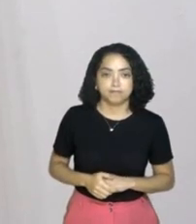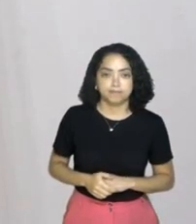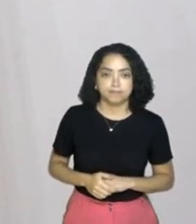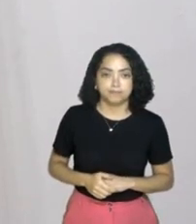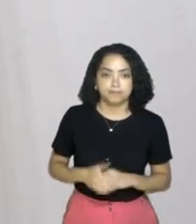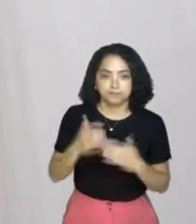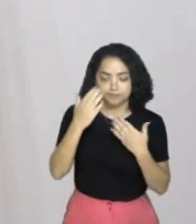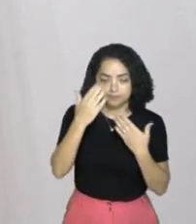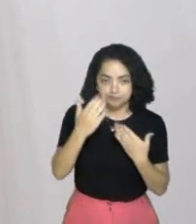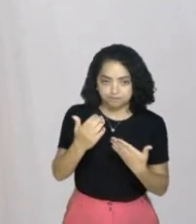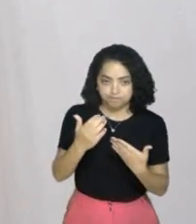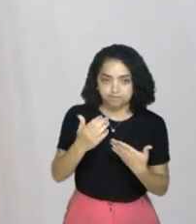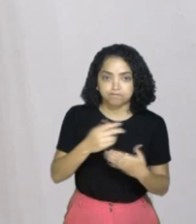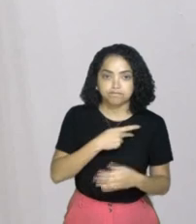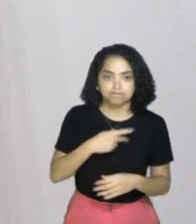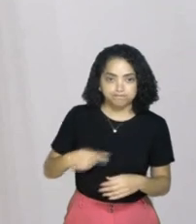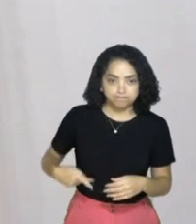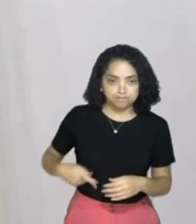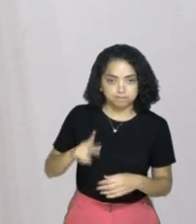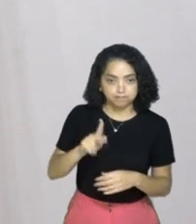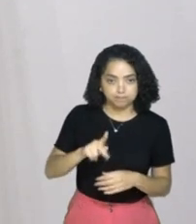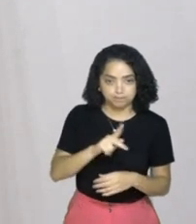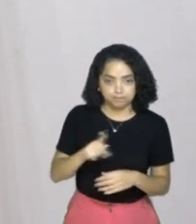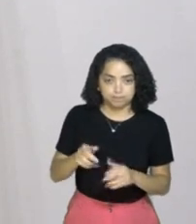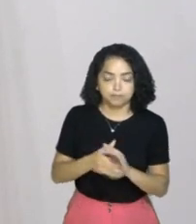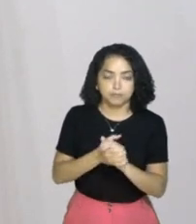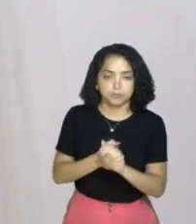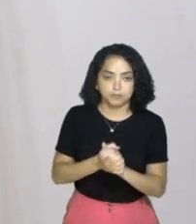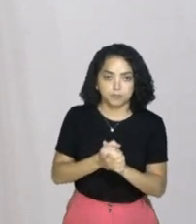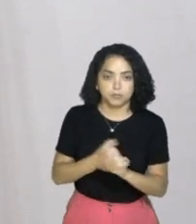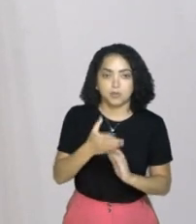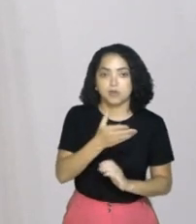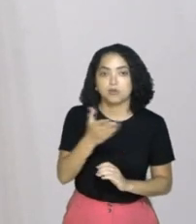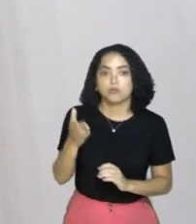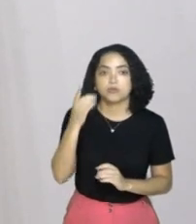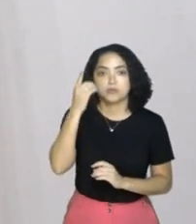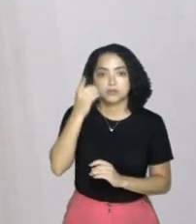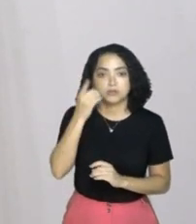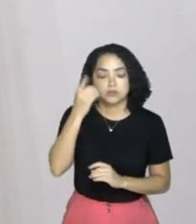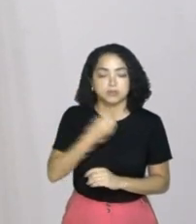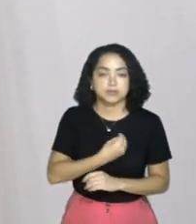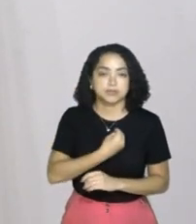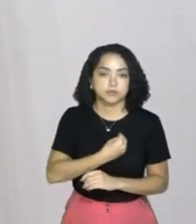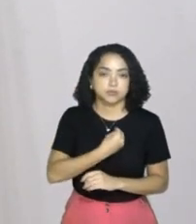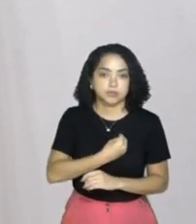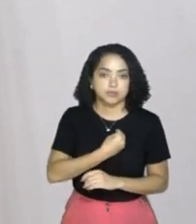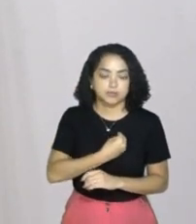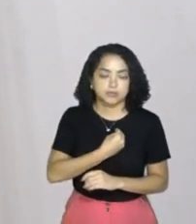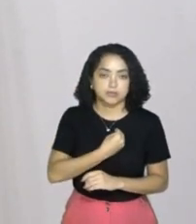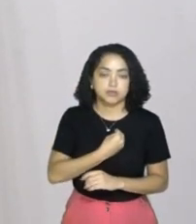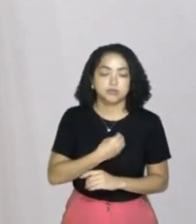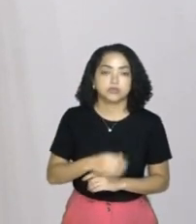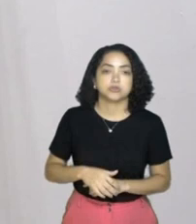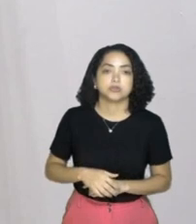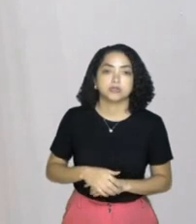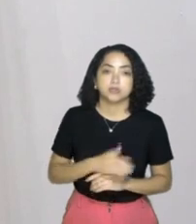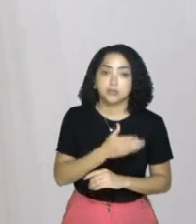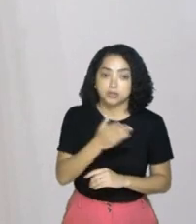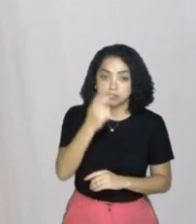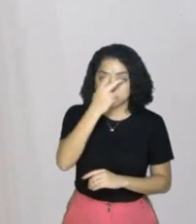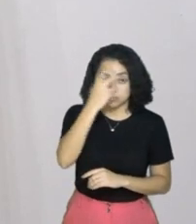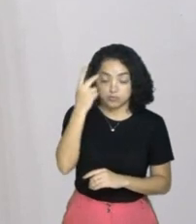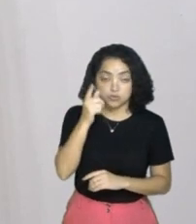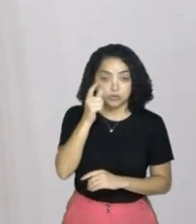Padre Pedro cumprimentando vossa excelência todos os senhores deputados aqui presentes também as pessoas que nos